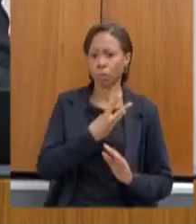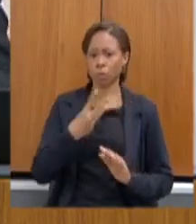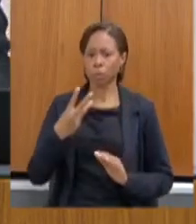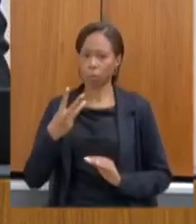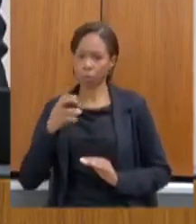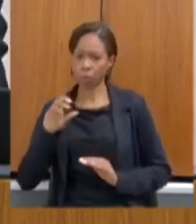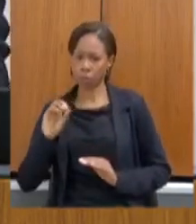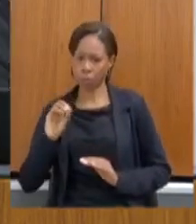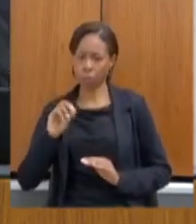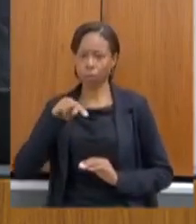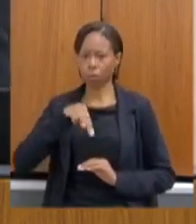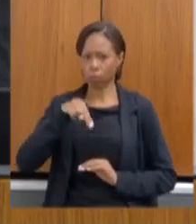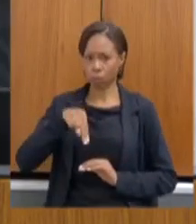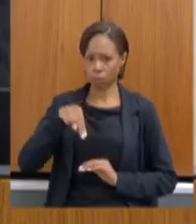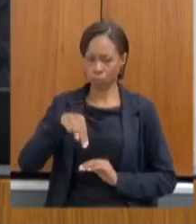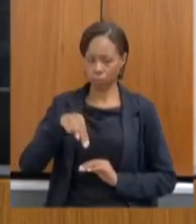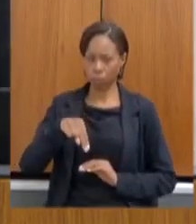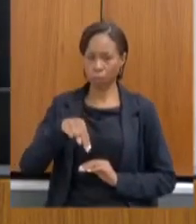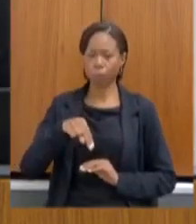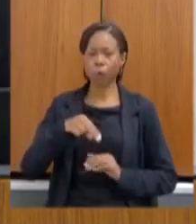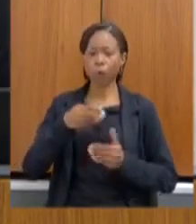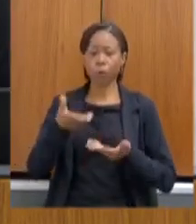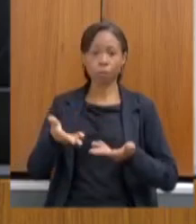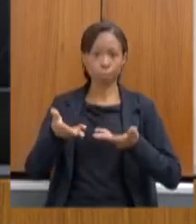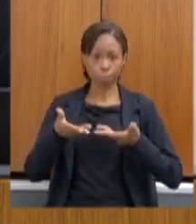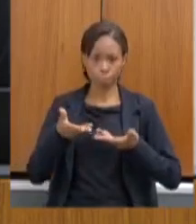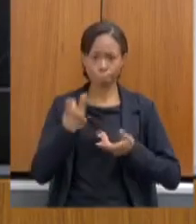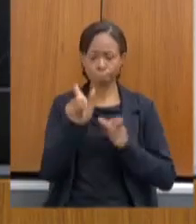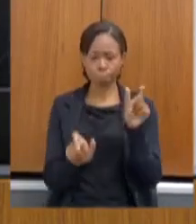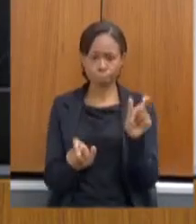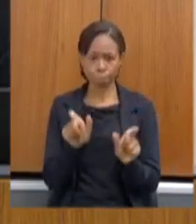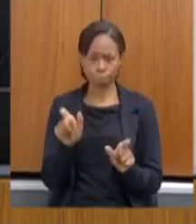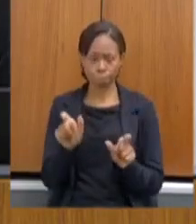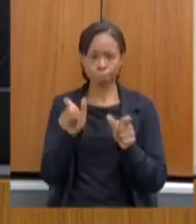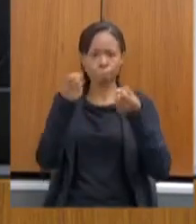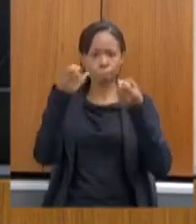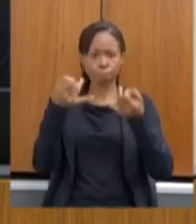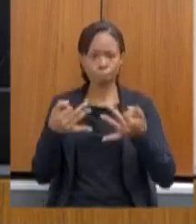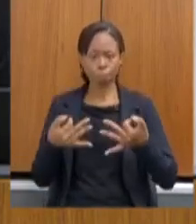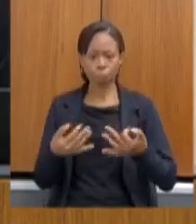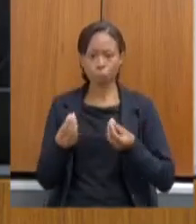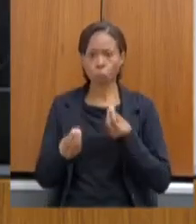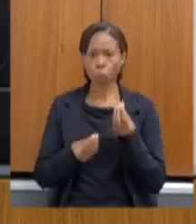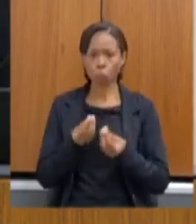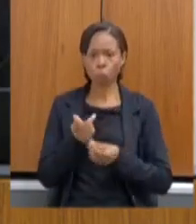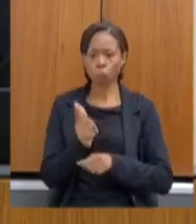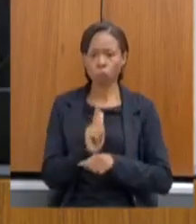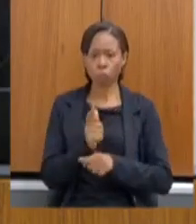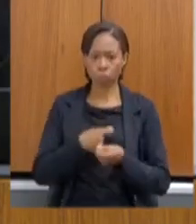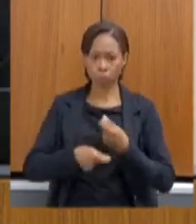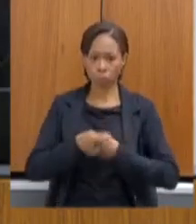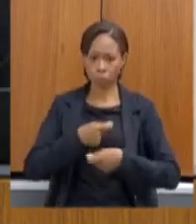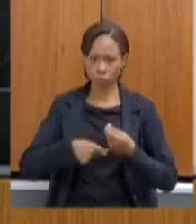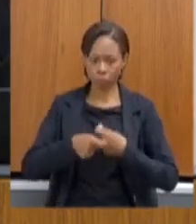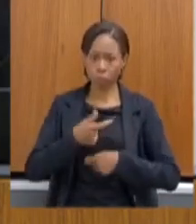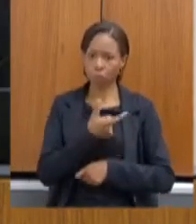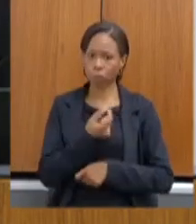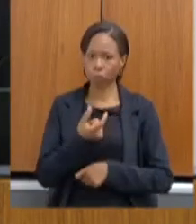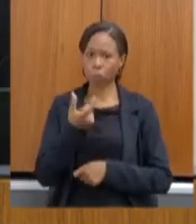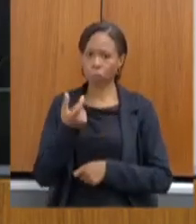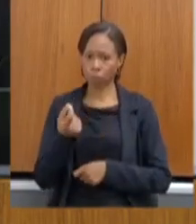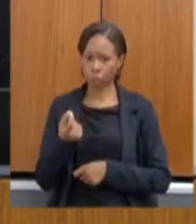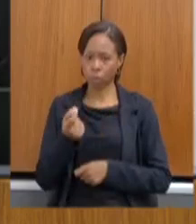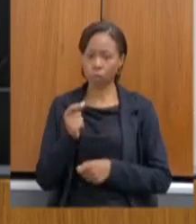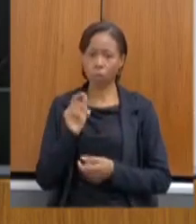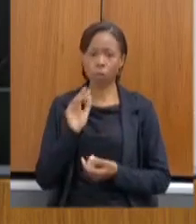novembro as autoridades convocadas informaram sobre a gestão de suas áreas em 2020 com destaque para as ações